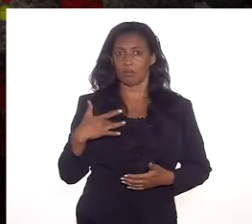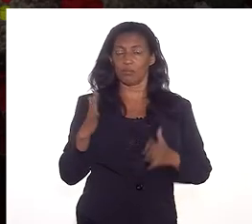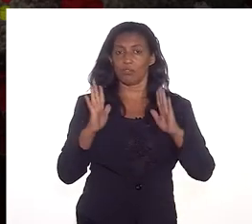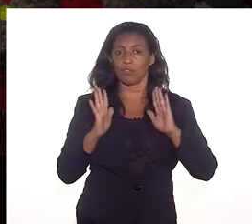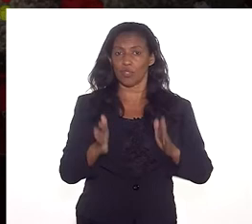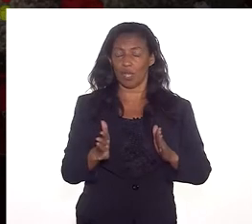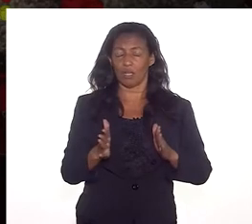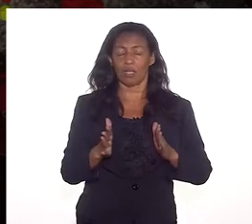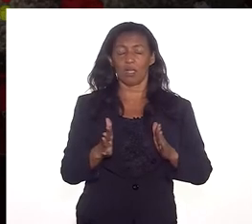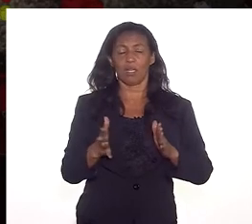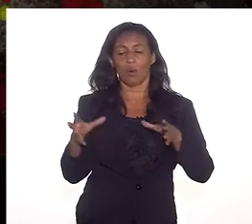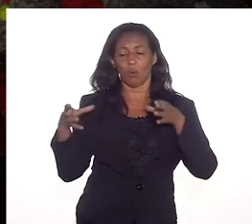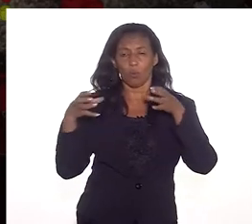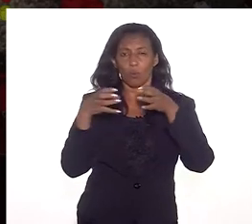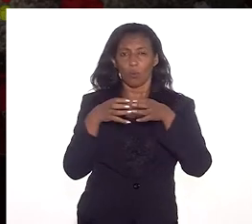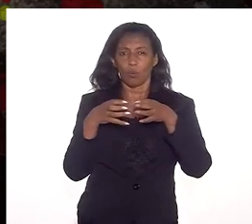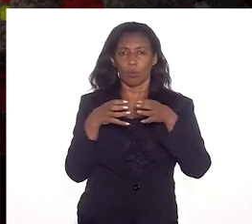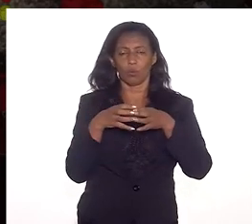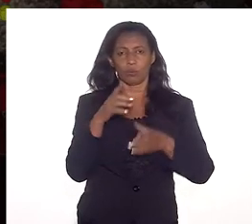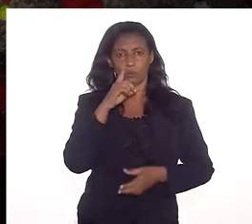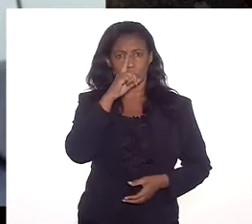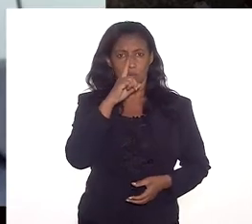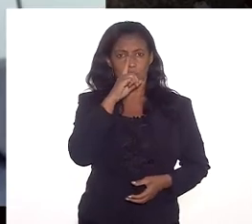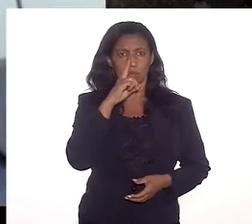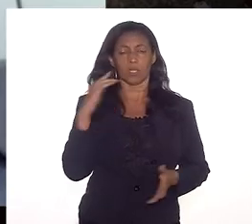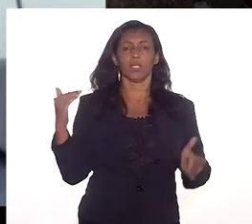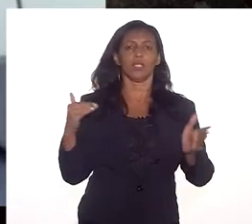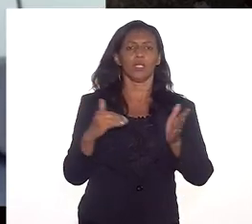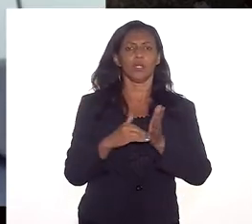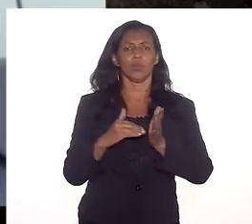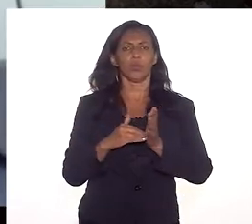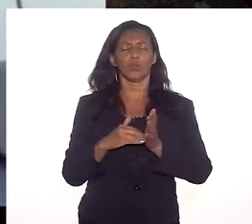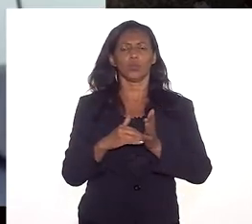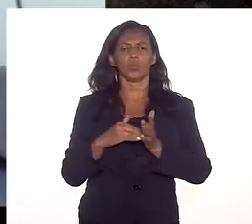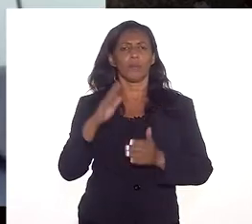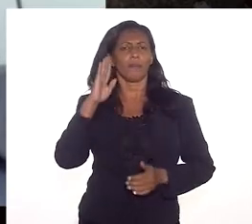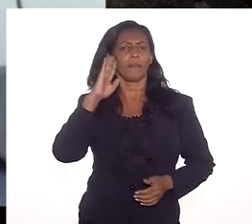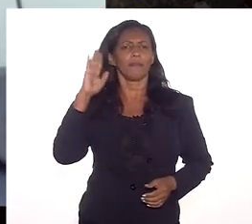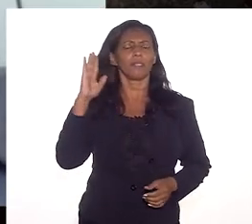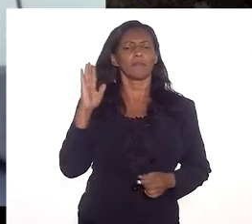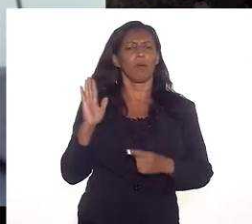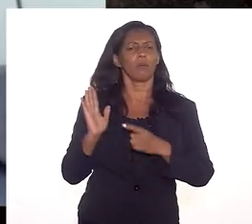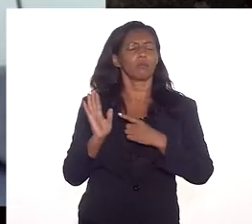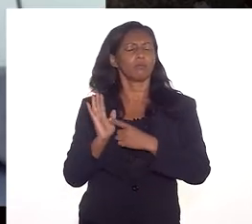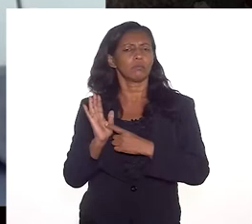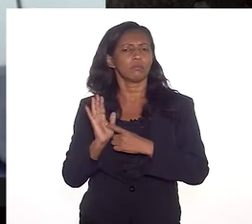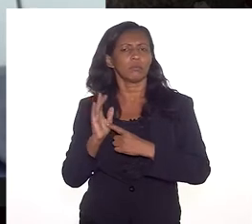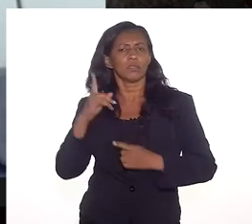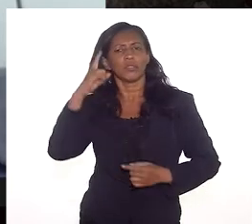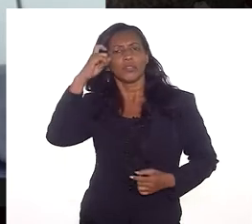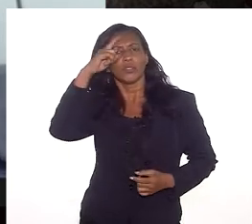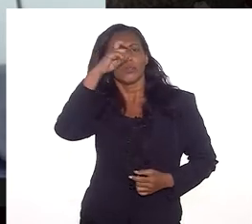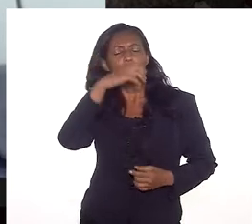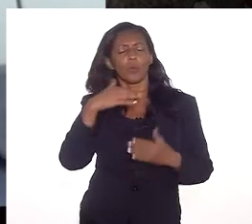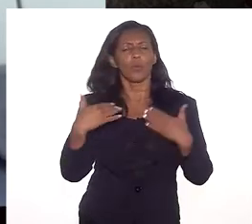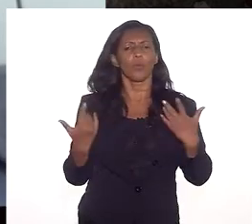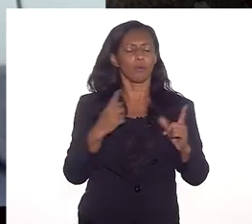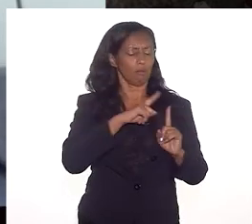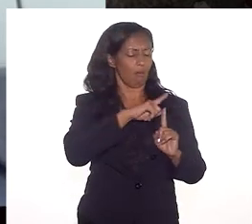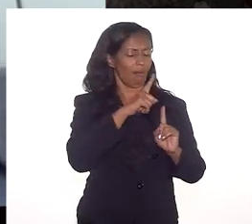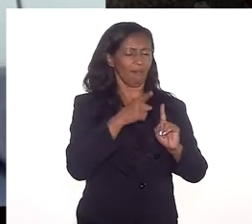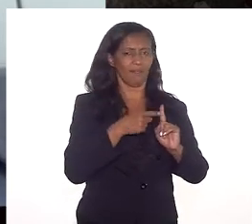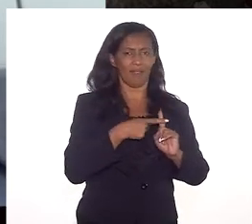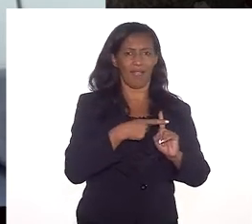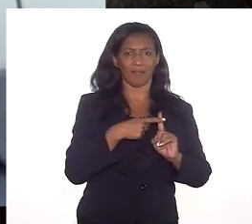as colocou, como grupos de risco. E o último ponto que eu queria considerar é a dificuldade, quando essa